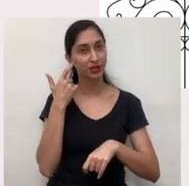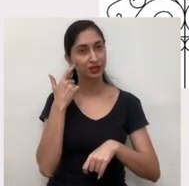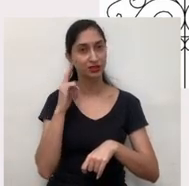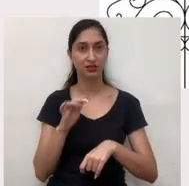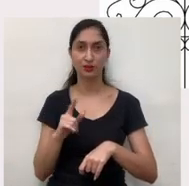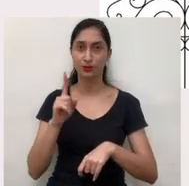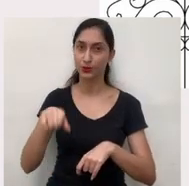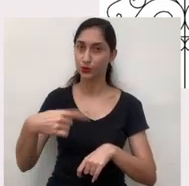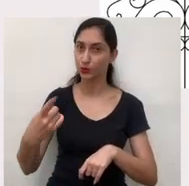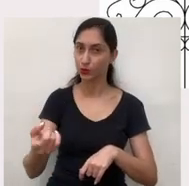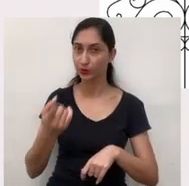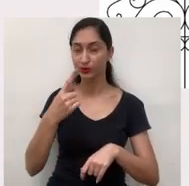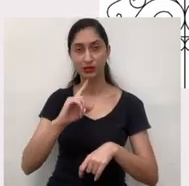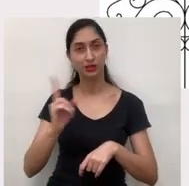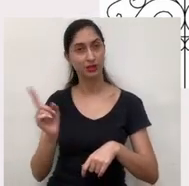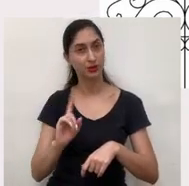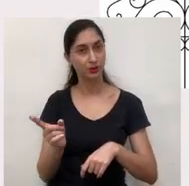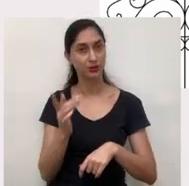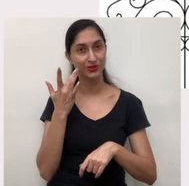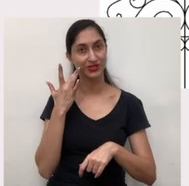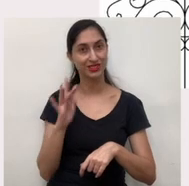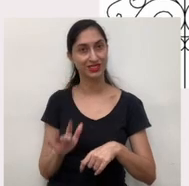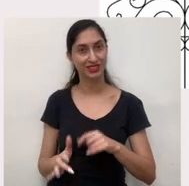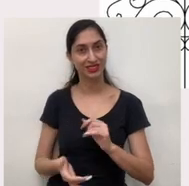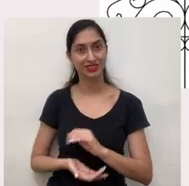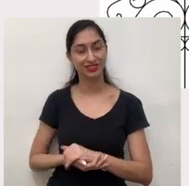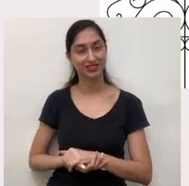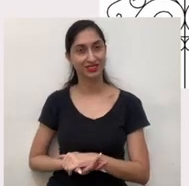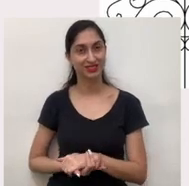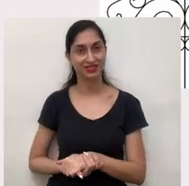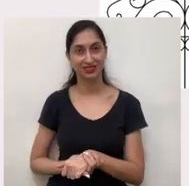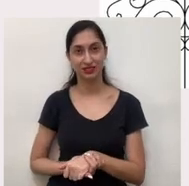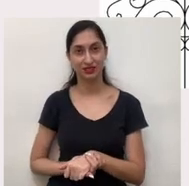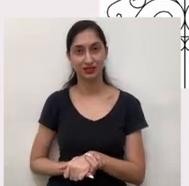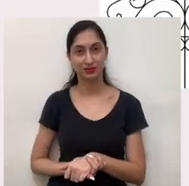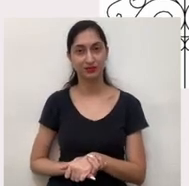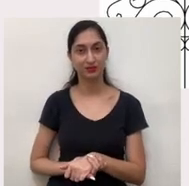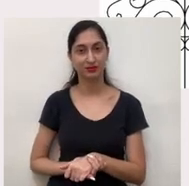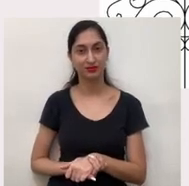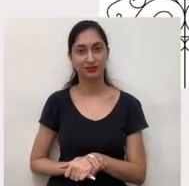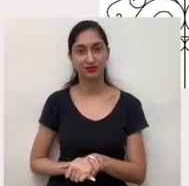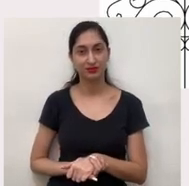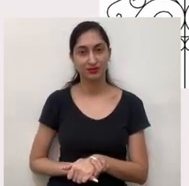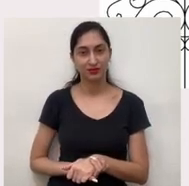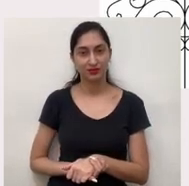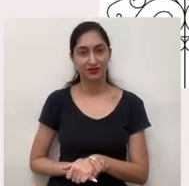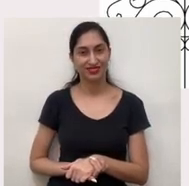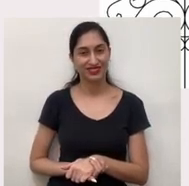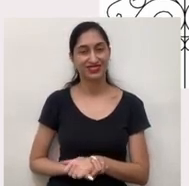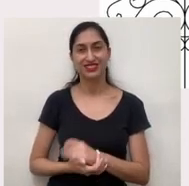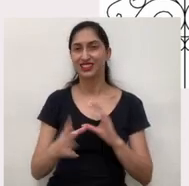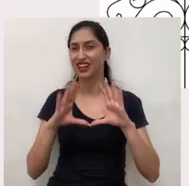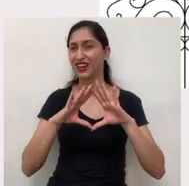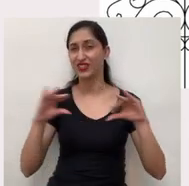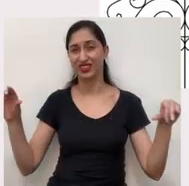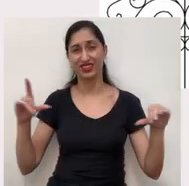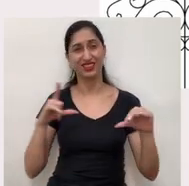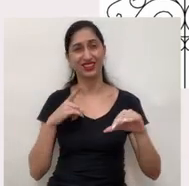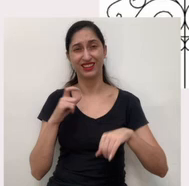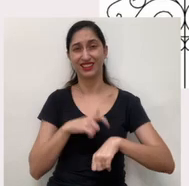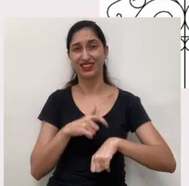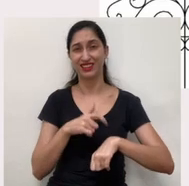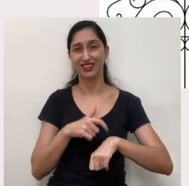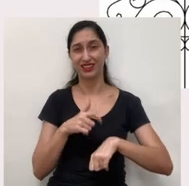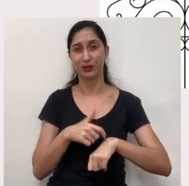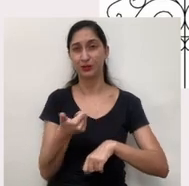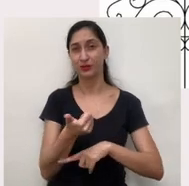essa parte do Warburg, que ela é mais... Não sei se vai dar tempo. Estamos com tempo, viu, Fernanda? Fica tranquila. Temos